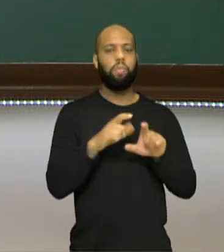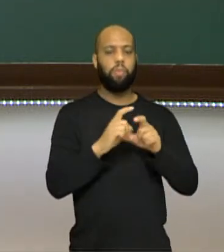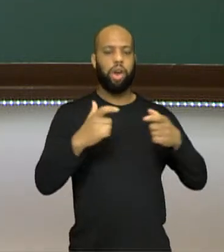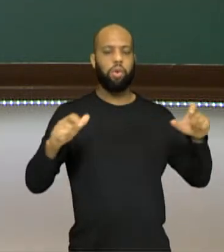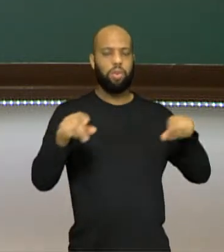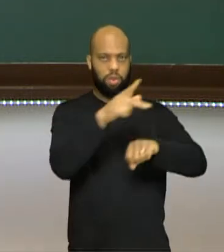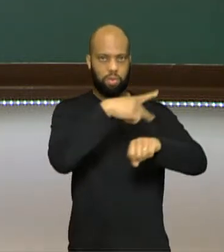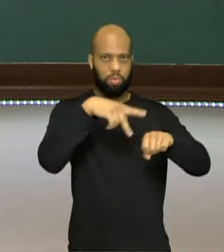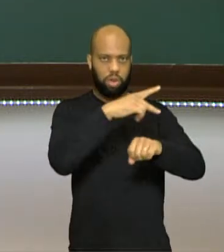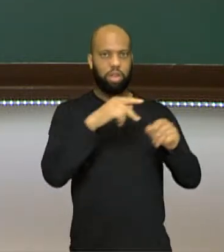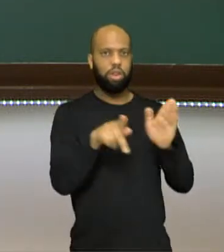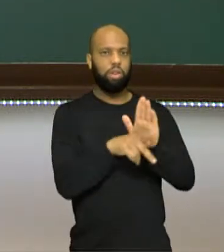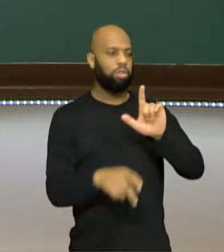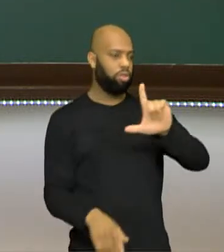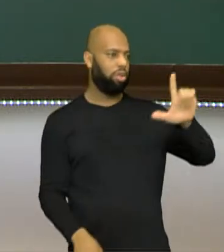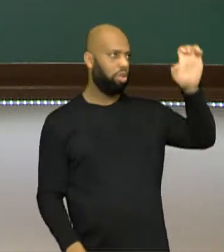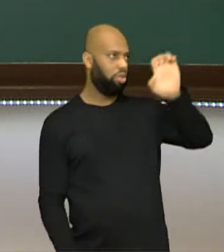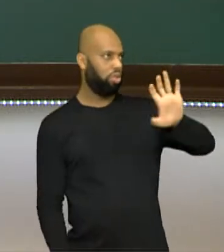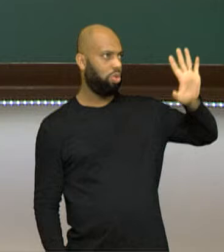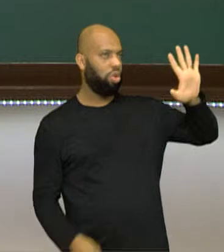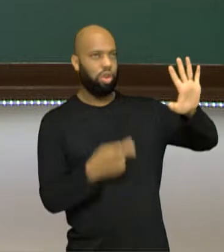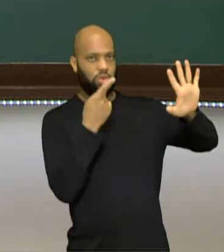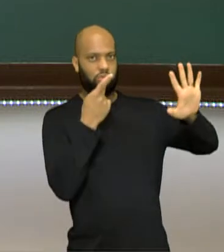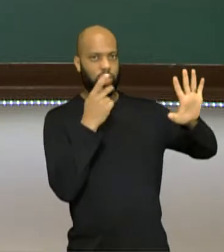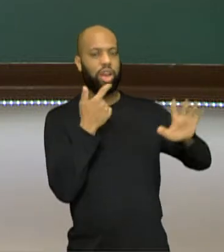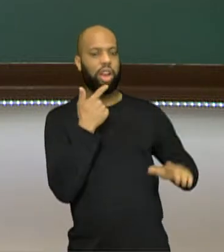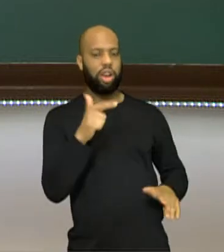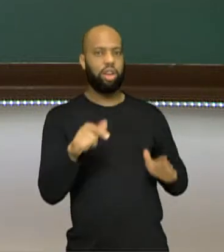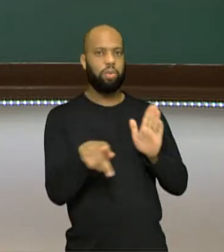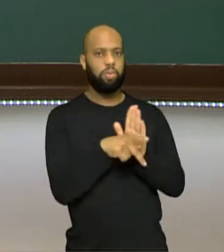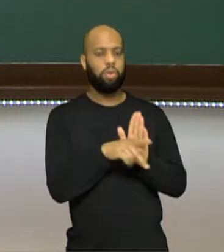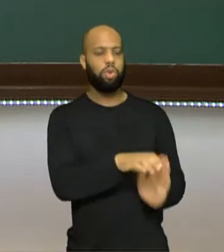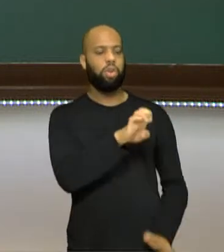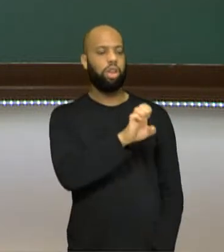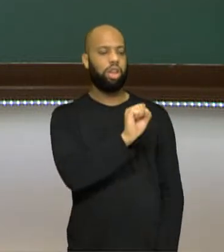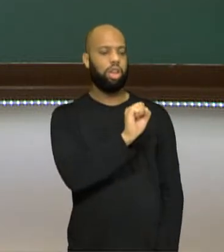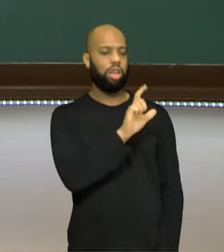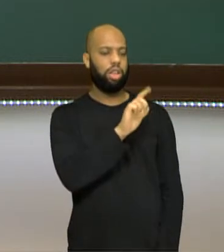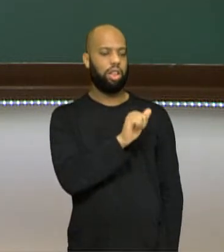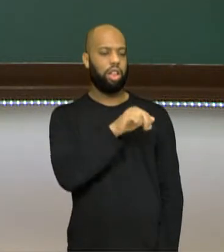parte dos países do leste europeu falam línguas que derivam do eslavo.